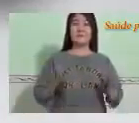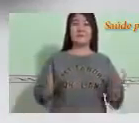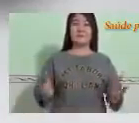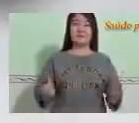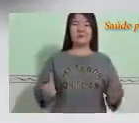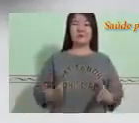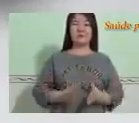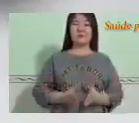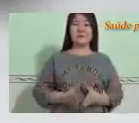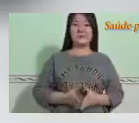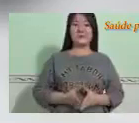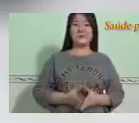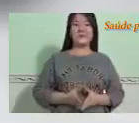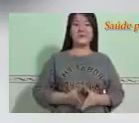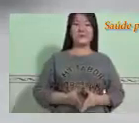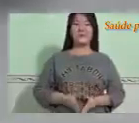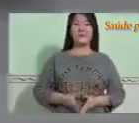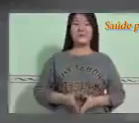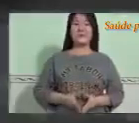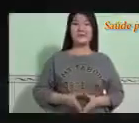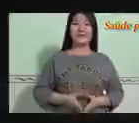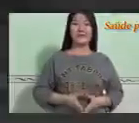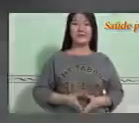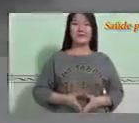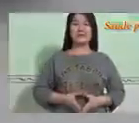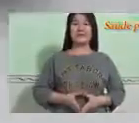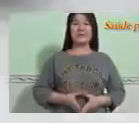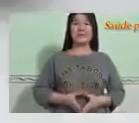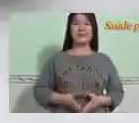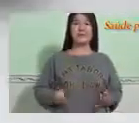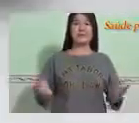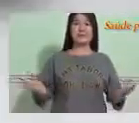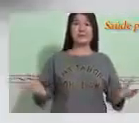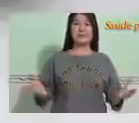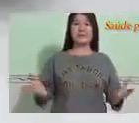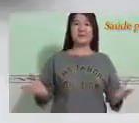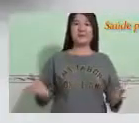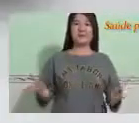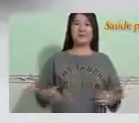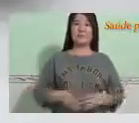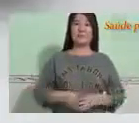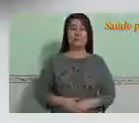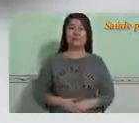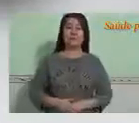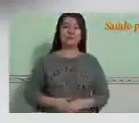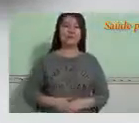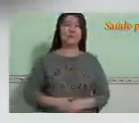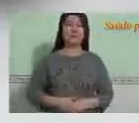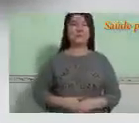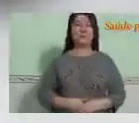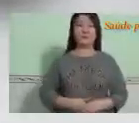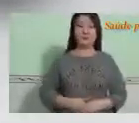nariz. Piercing no umbigo. 2. É recomendado evitar dormir de barriga para baixo,